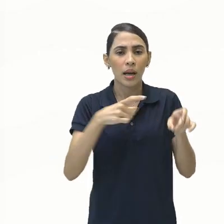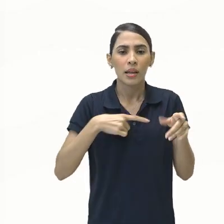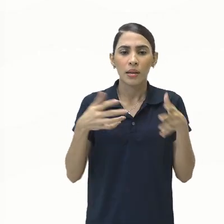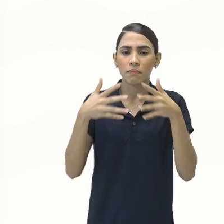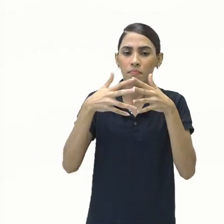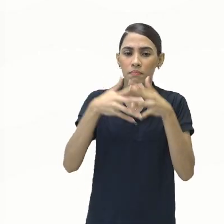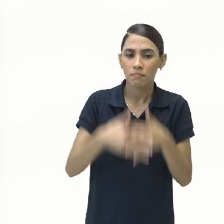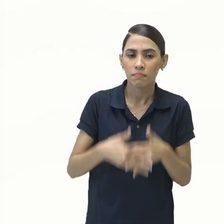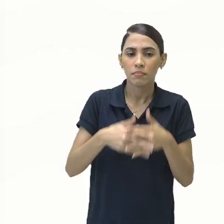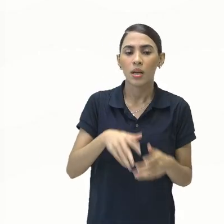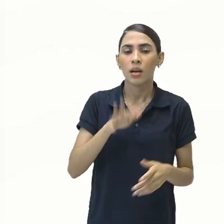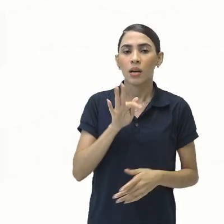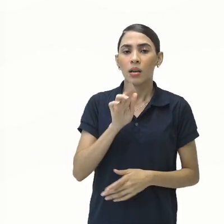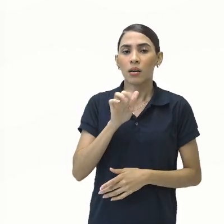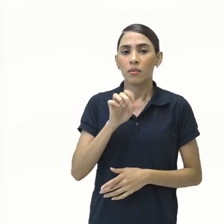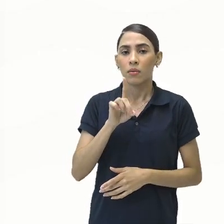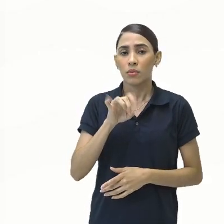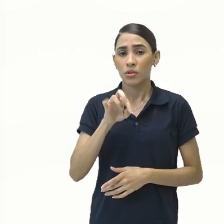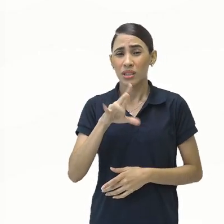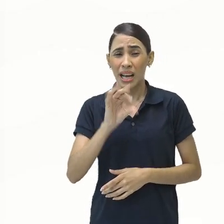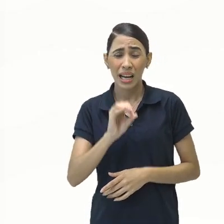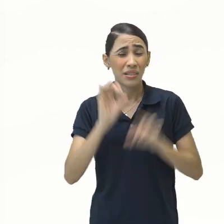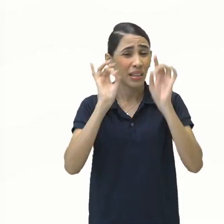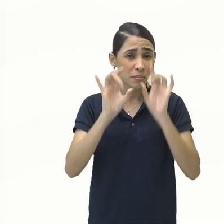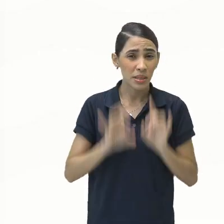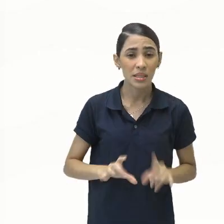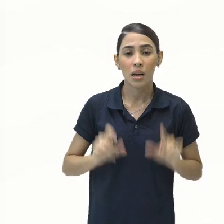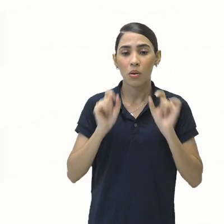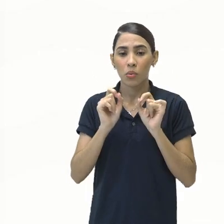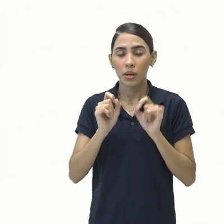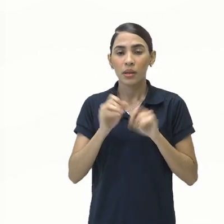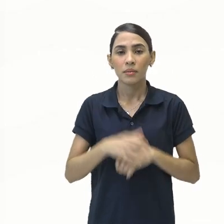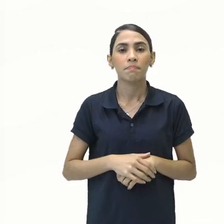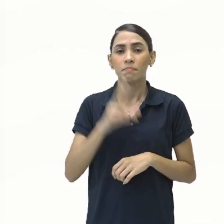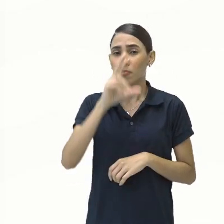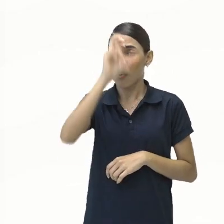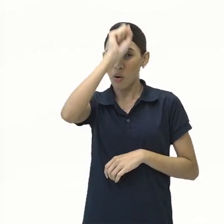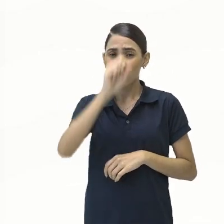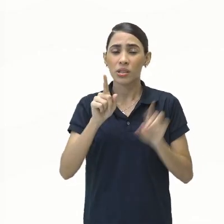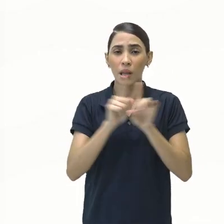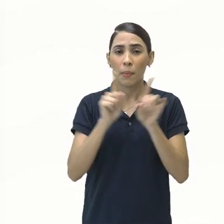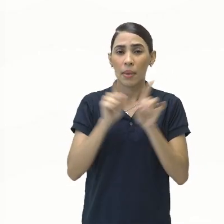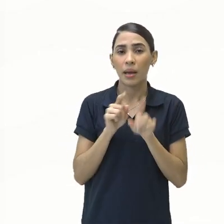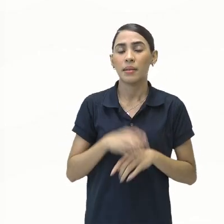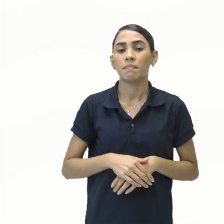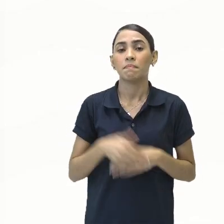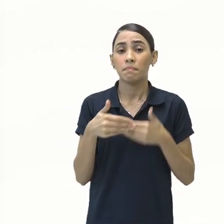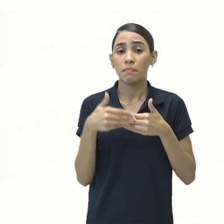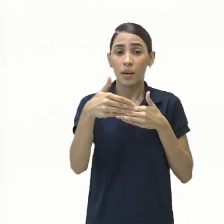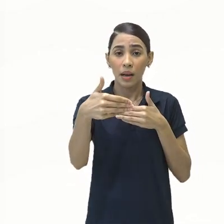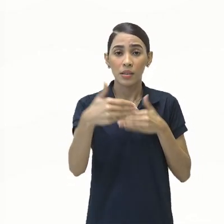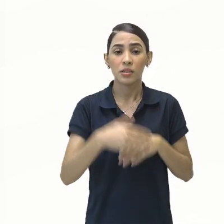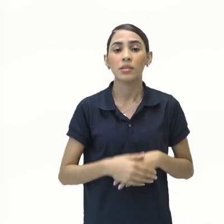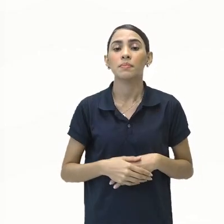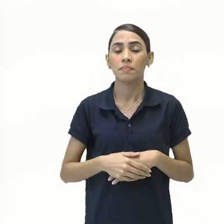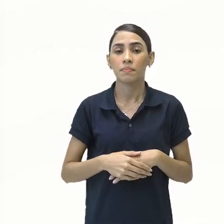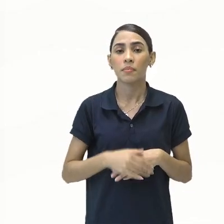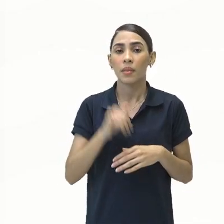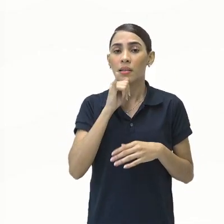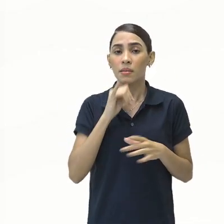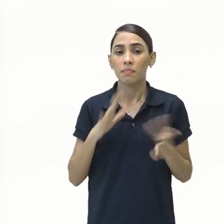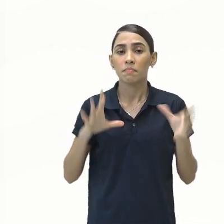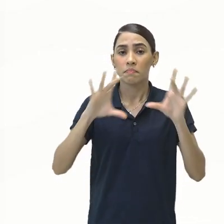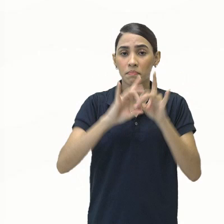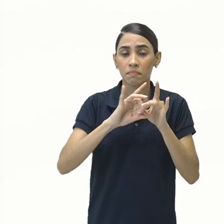fundiários muito fortes, em especial intensificados, na realidade, a partir da consolidação